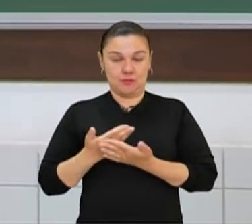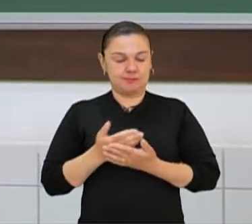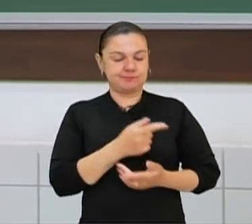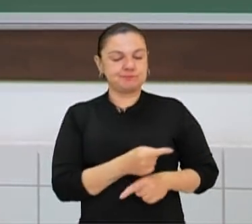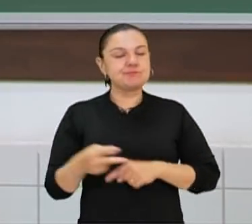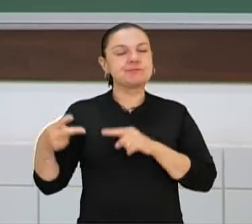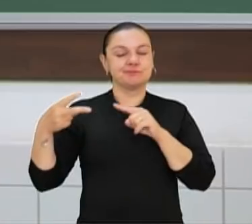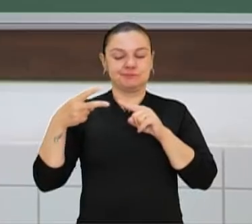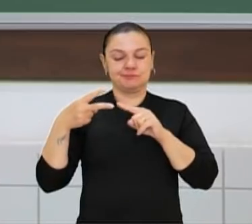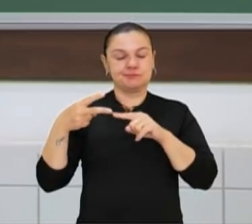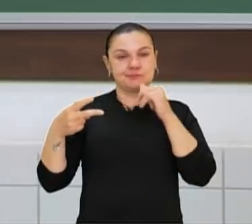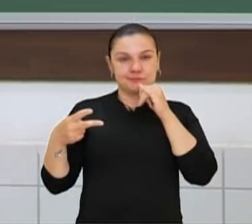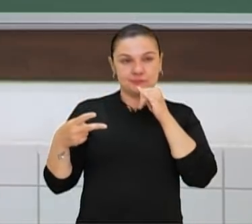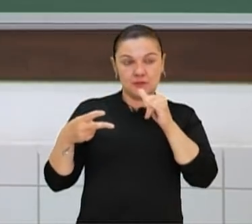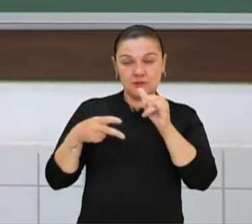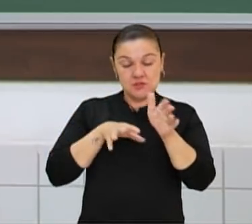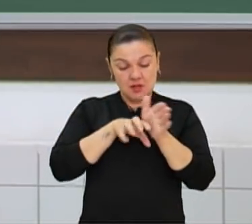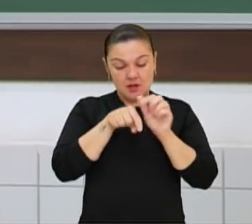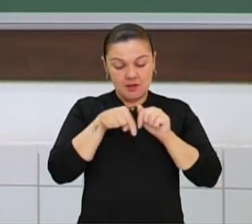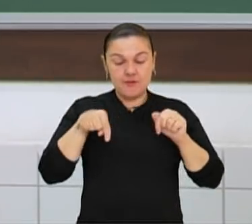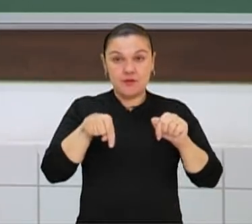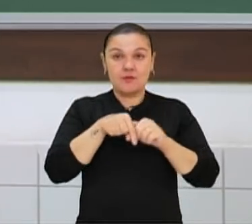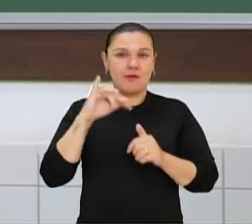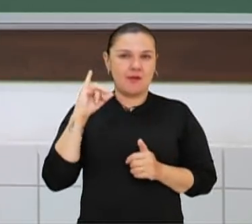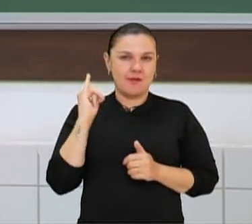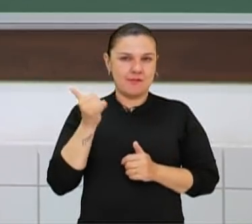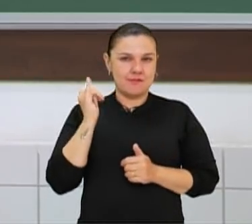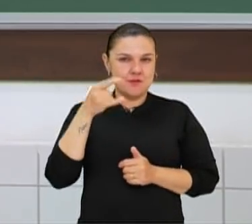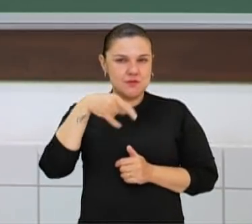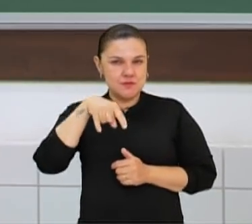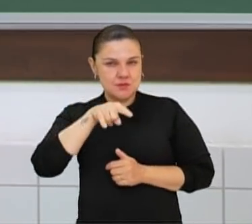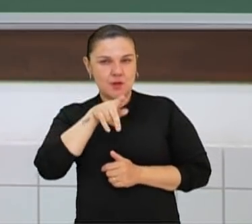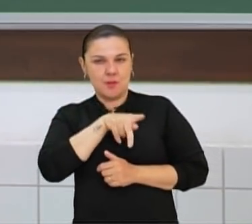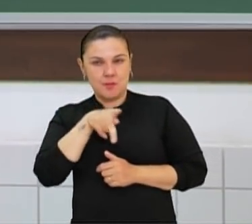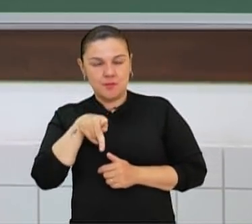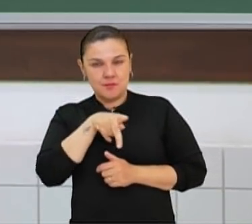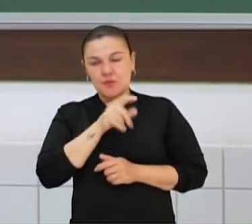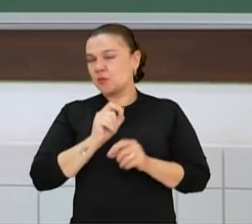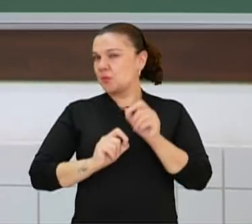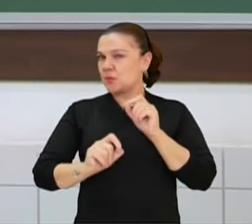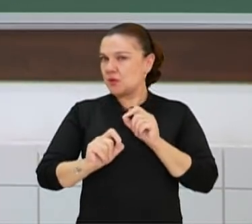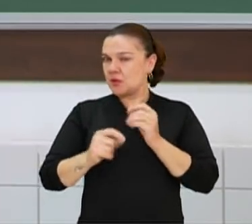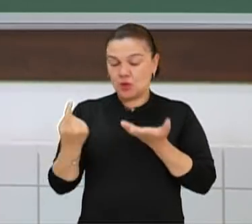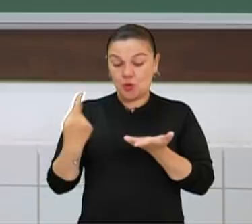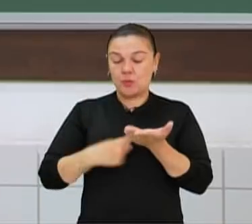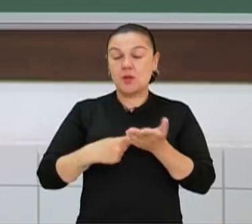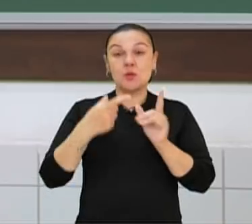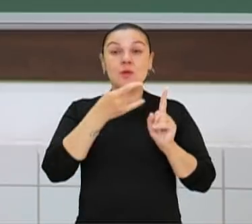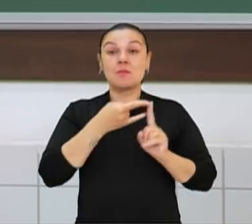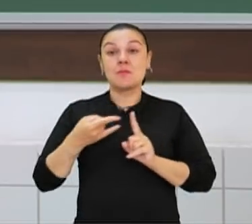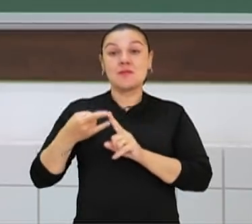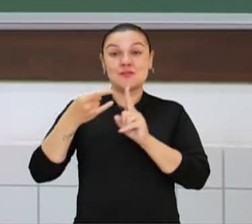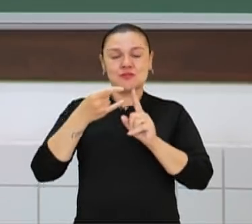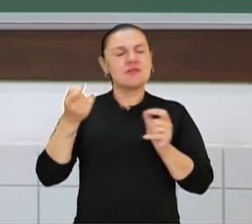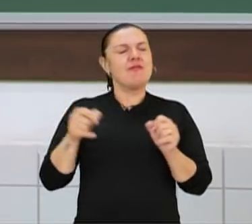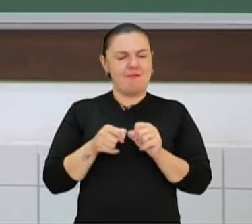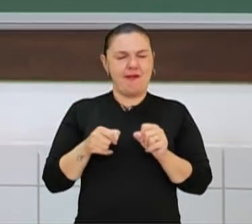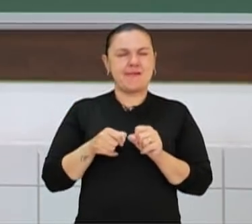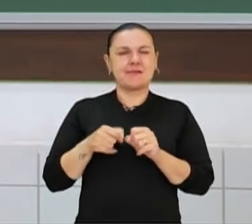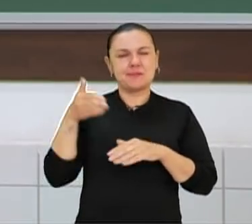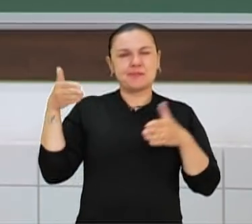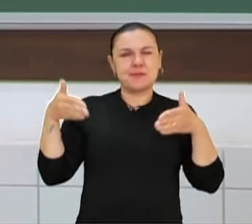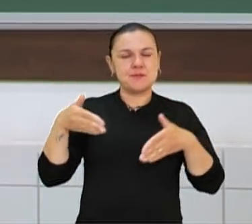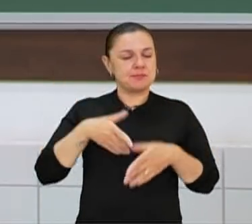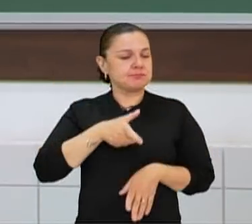outra coisa, se você está olhando o Classroom, talvez tenha recadinhos lá no mural do seu professor, marcando o Meet. Faça,